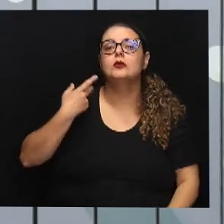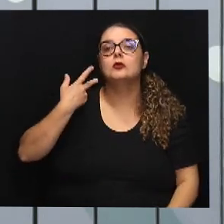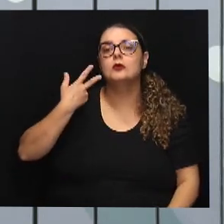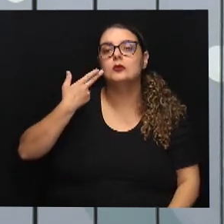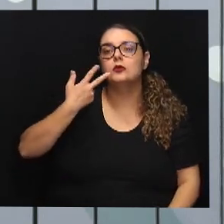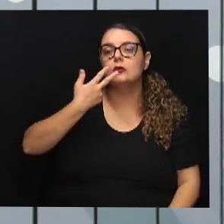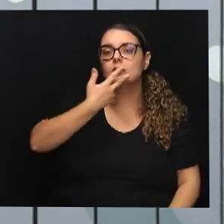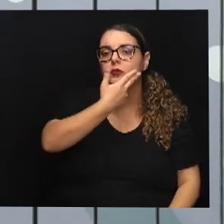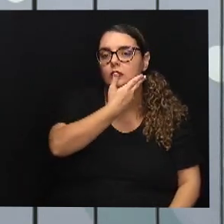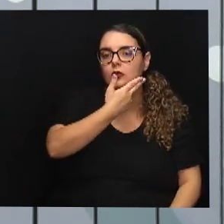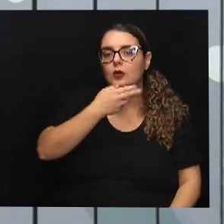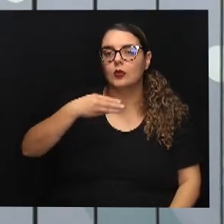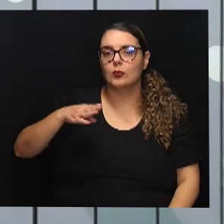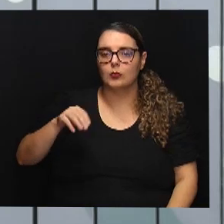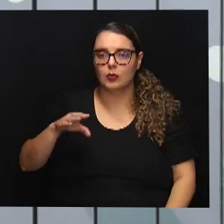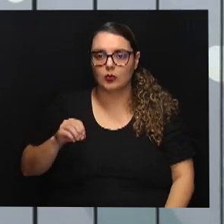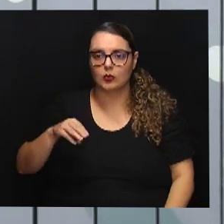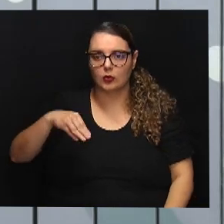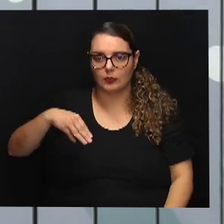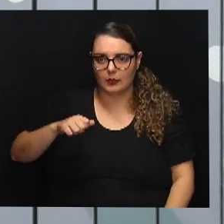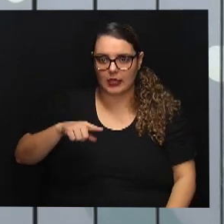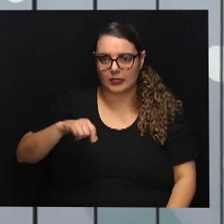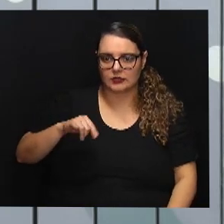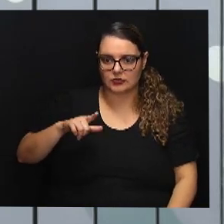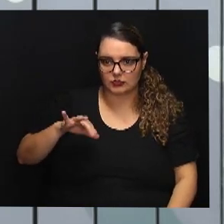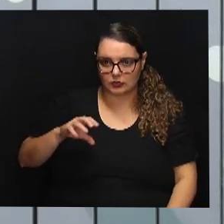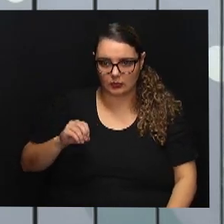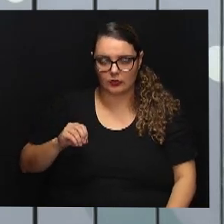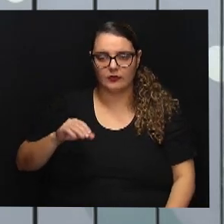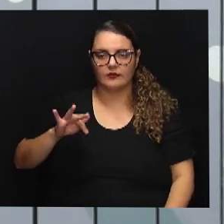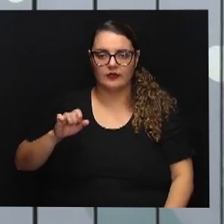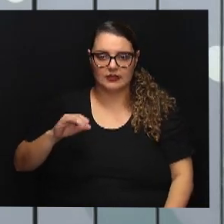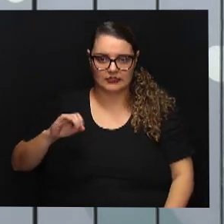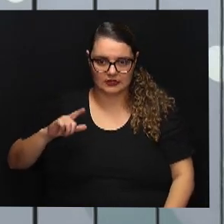Juliana Cramosta, especialista em cirurgia